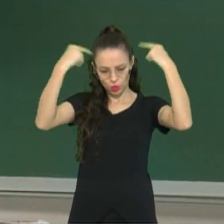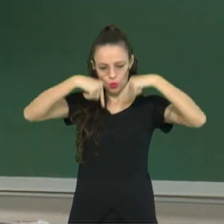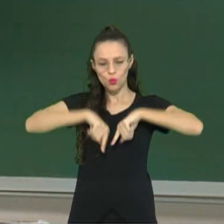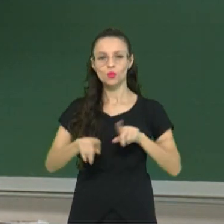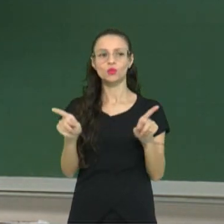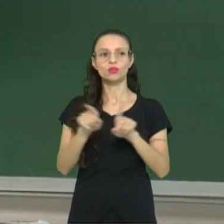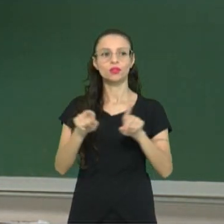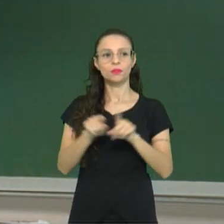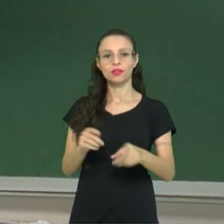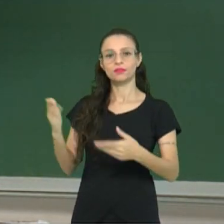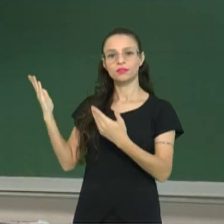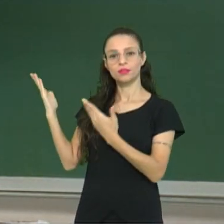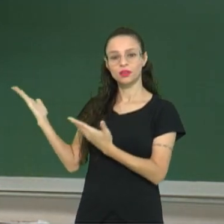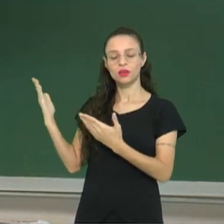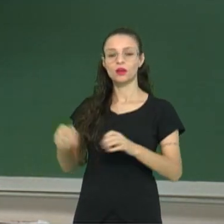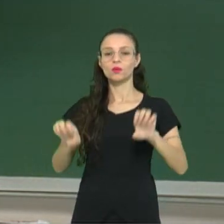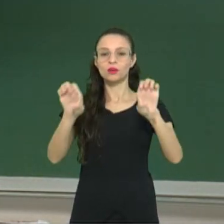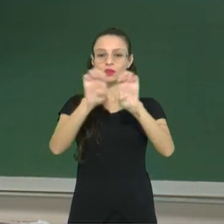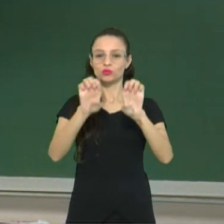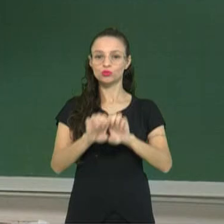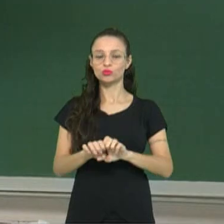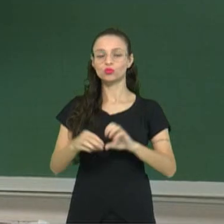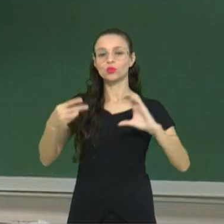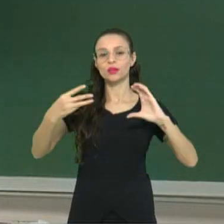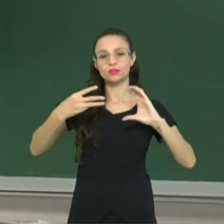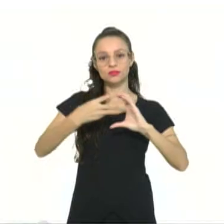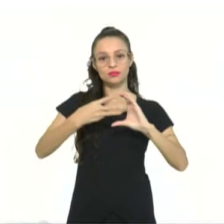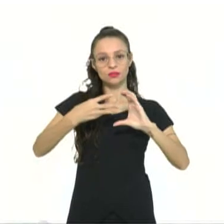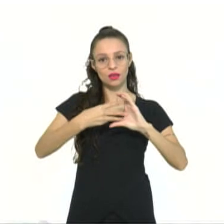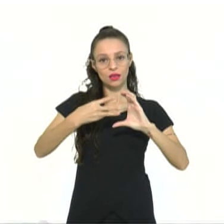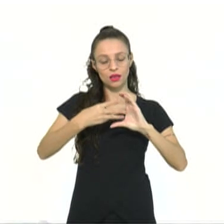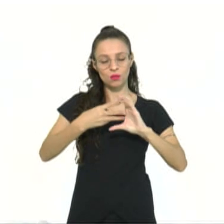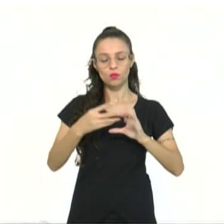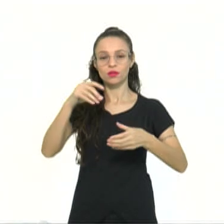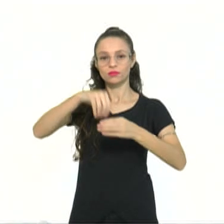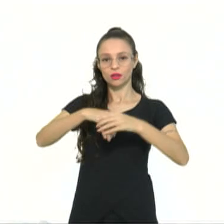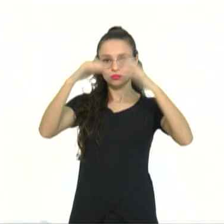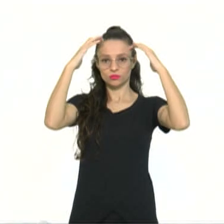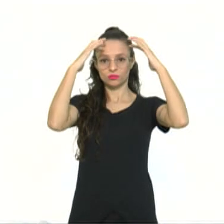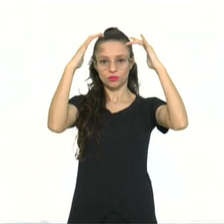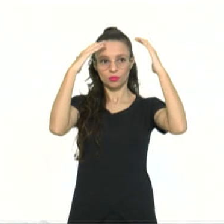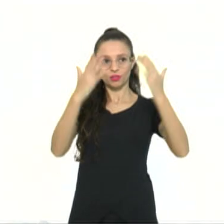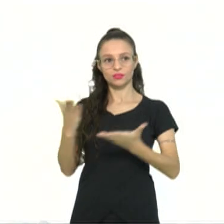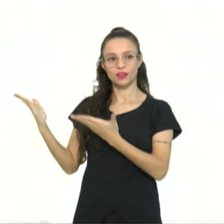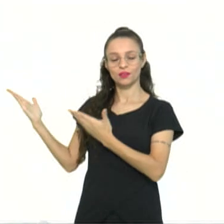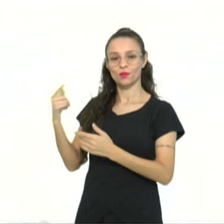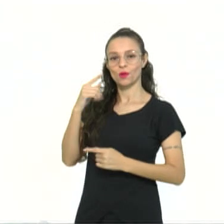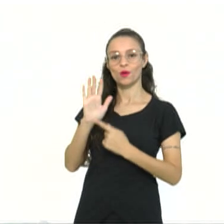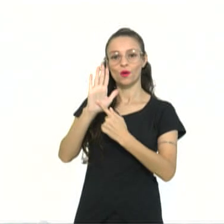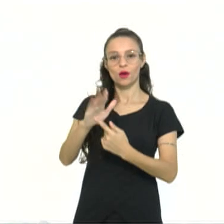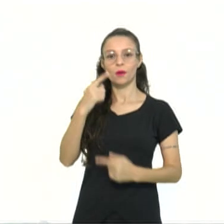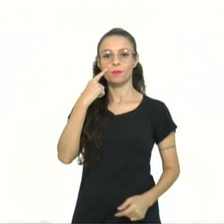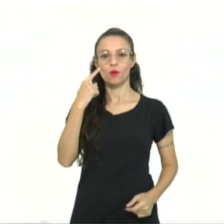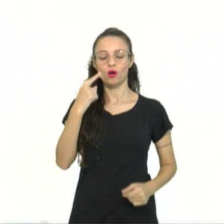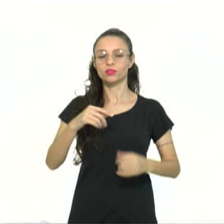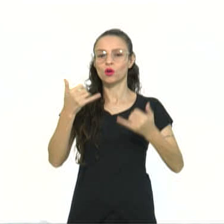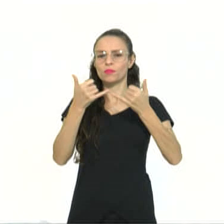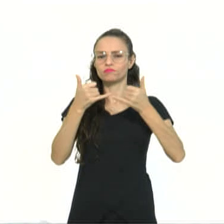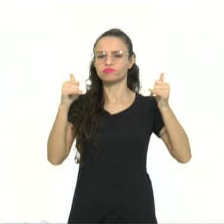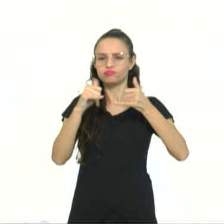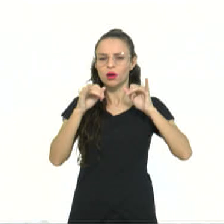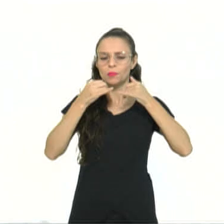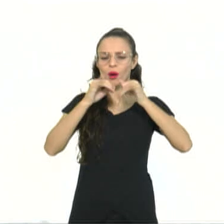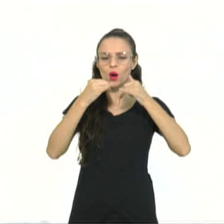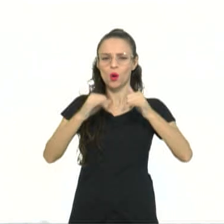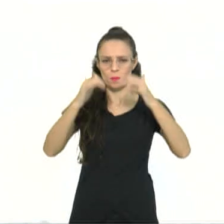um apanhado da estrutura celular, das células, né, envolvidas nesse processo, e aqui um gifzinho mostrando ali um impulso nervoso para